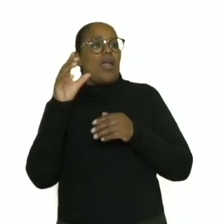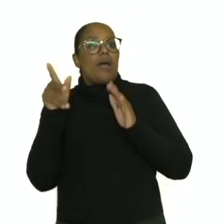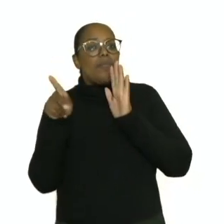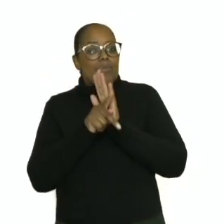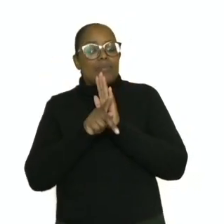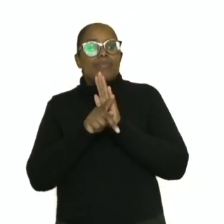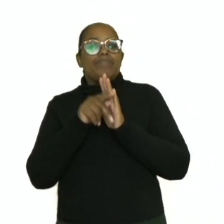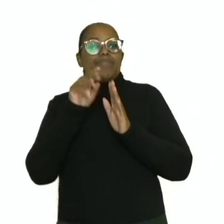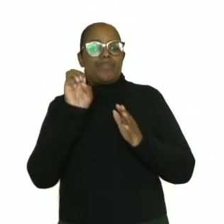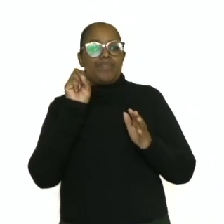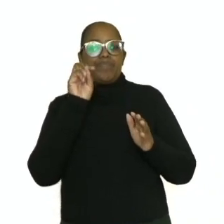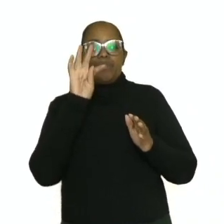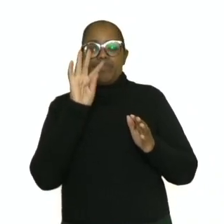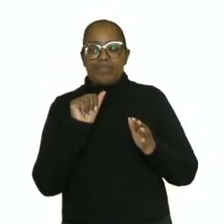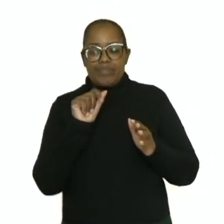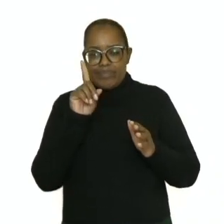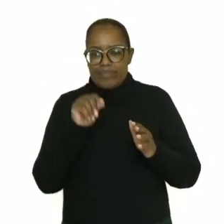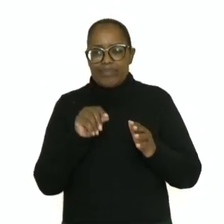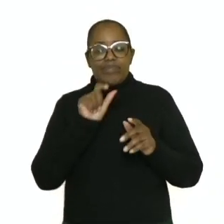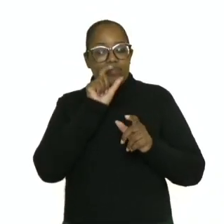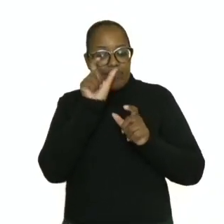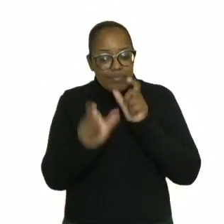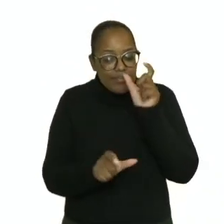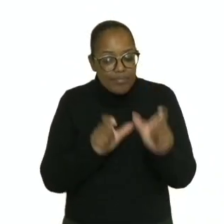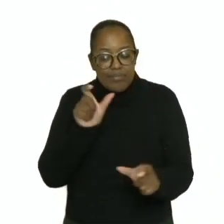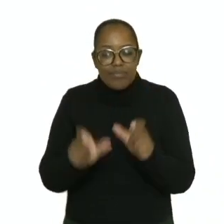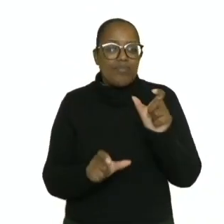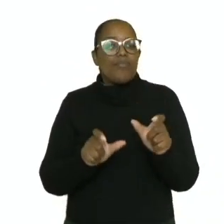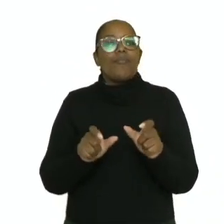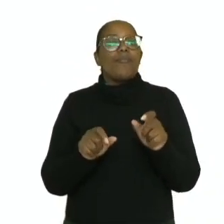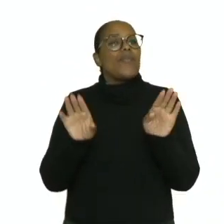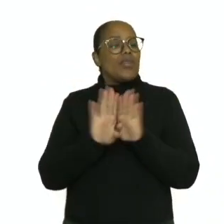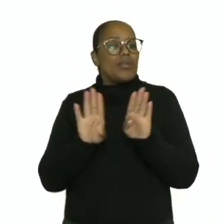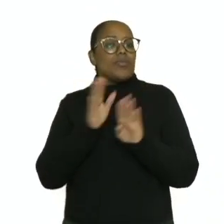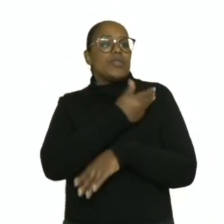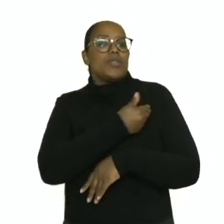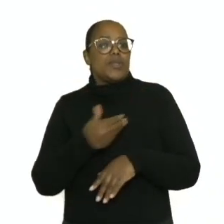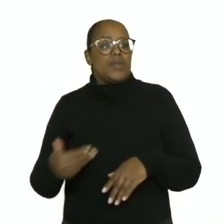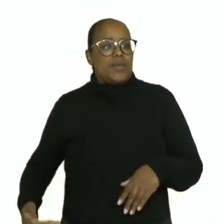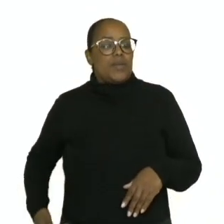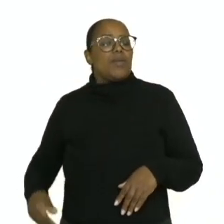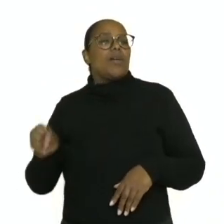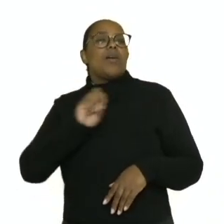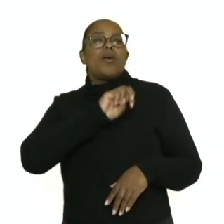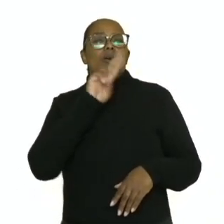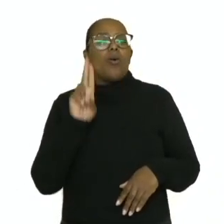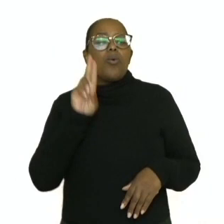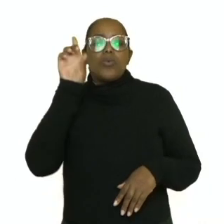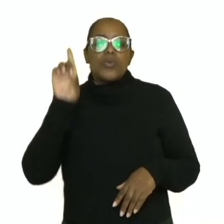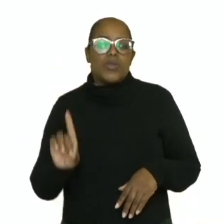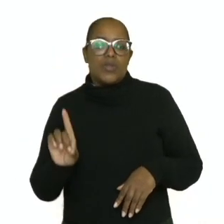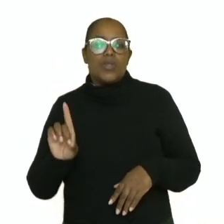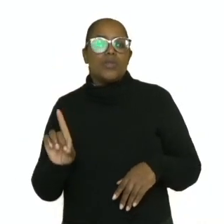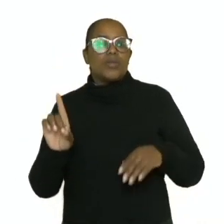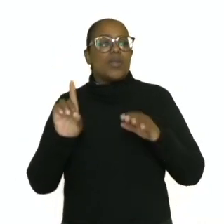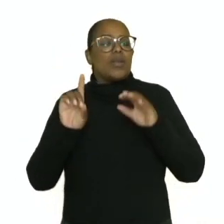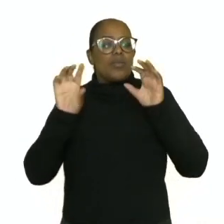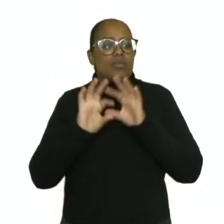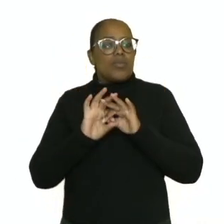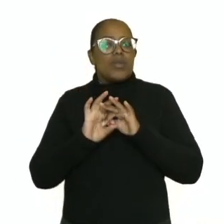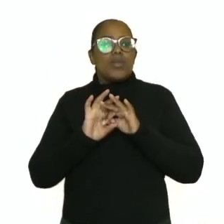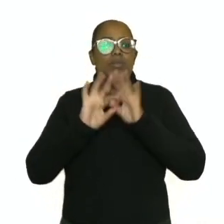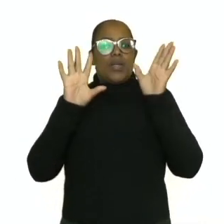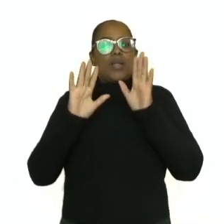à medida em que ou a população pressionava o Estado e os governantes, ou esses direitos eram concedidos na medida em